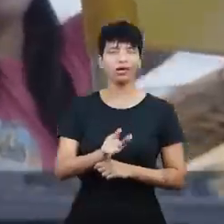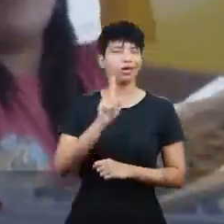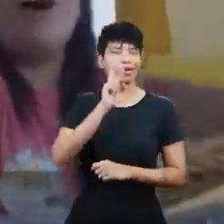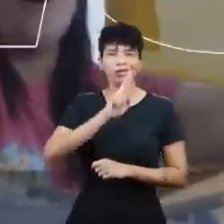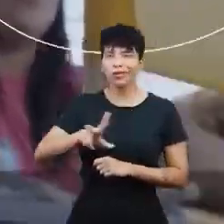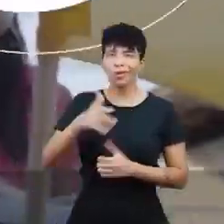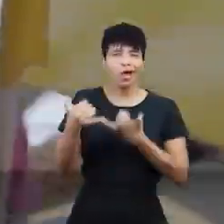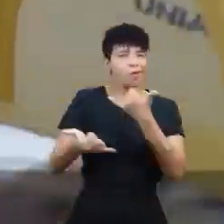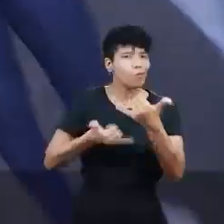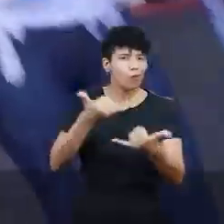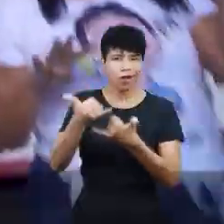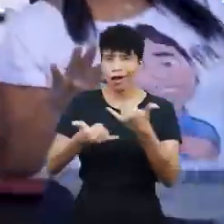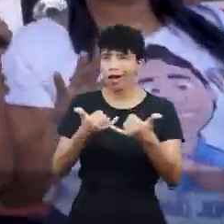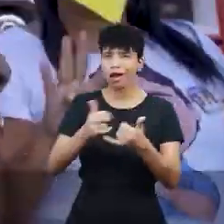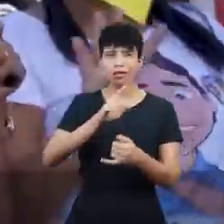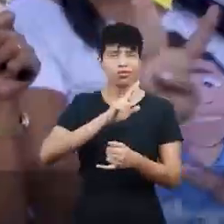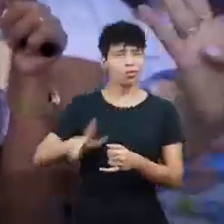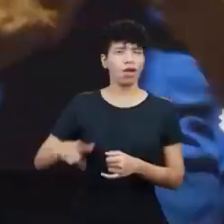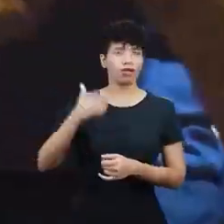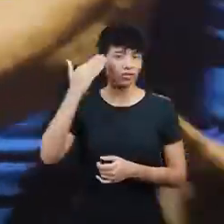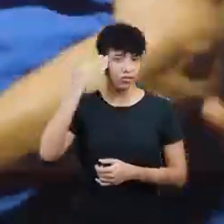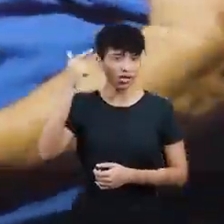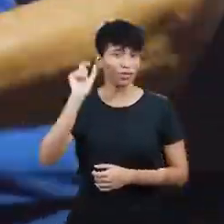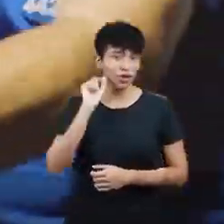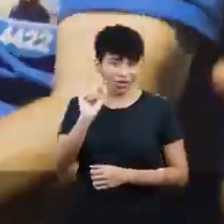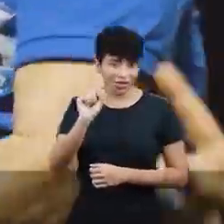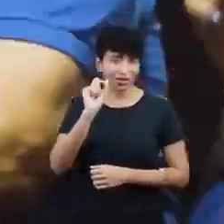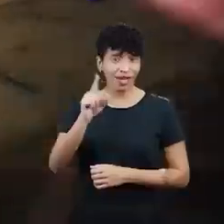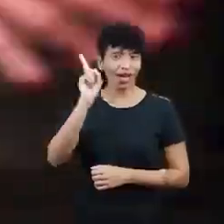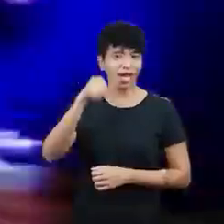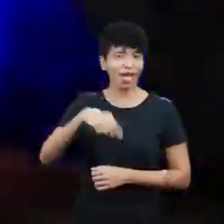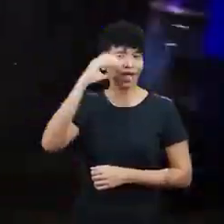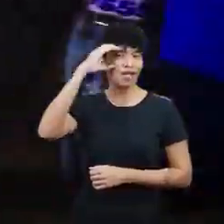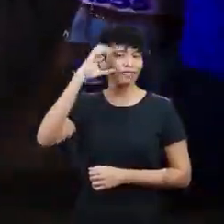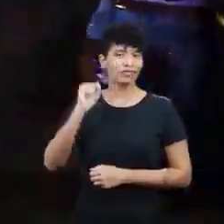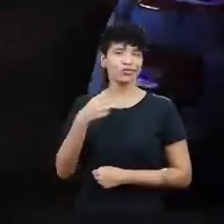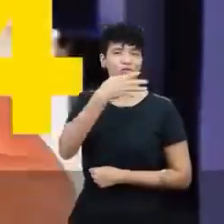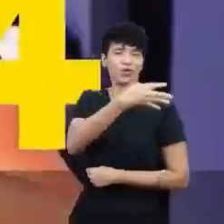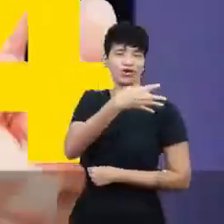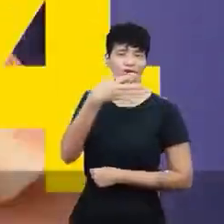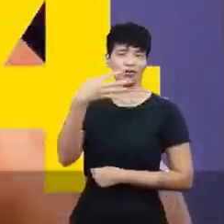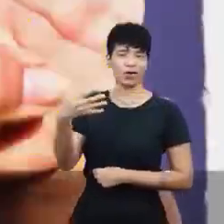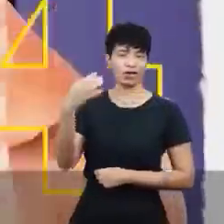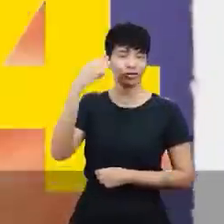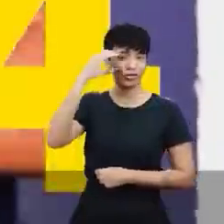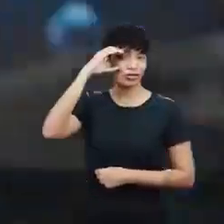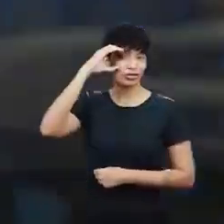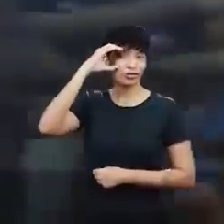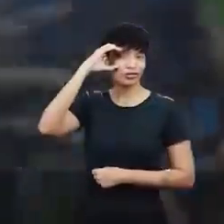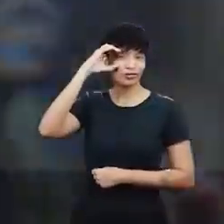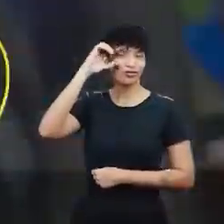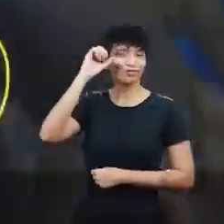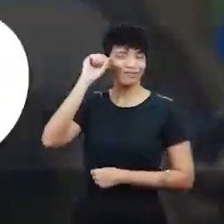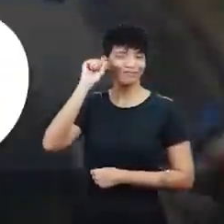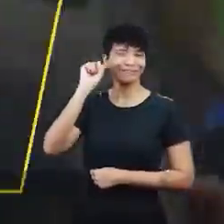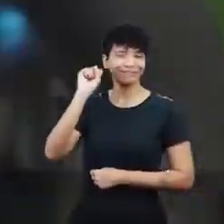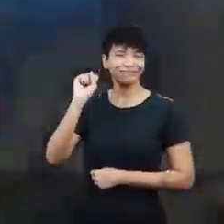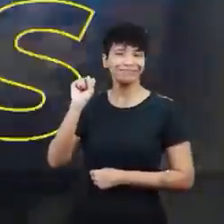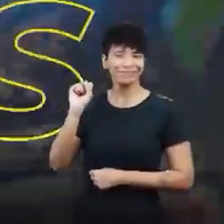é malandro, não é menino, não é. Sabe qual é, Silvio 44? Sim.